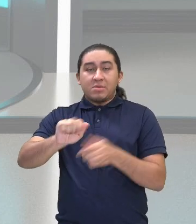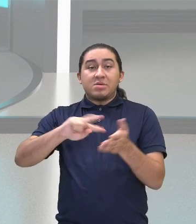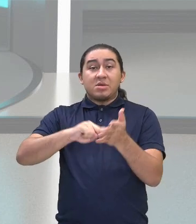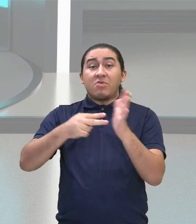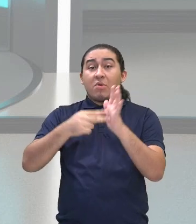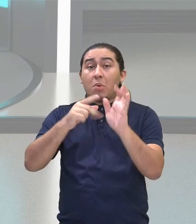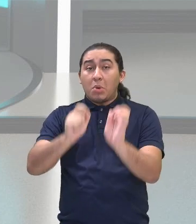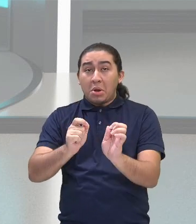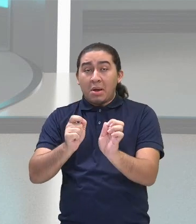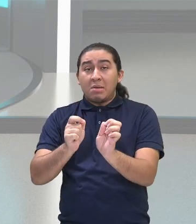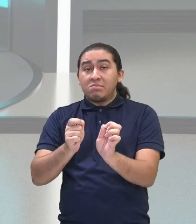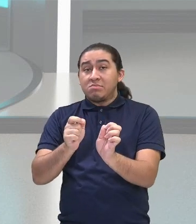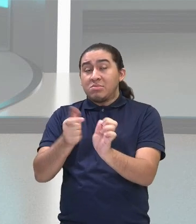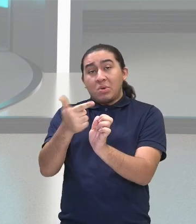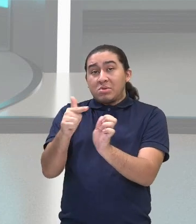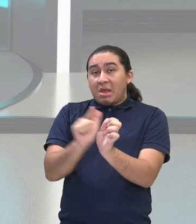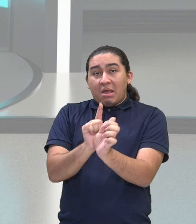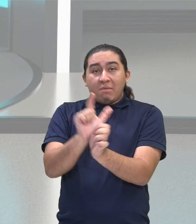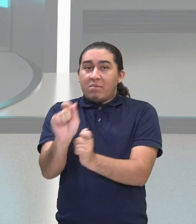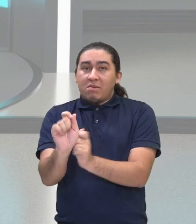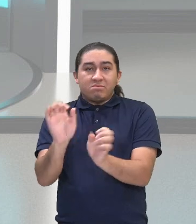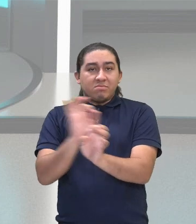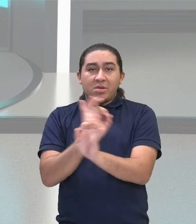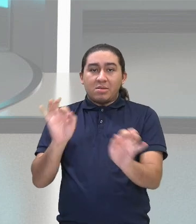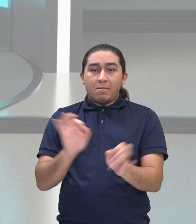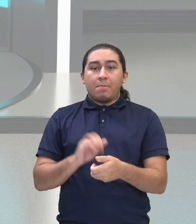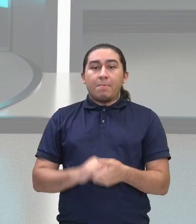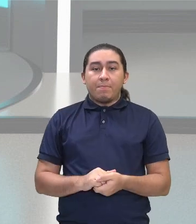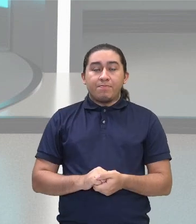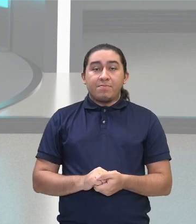sítio. Eu comprava